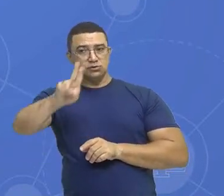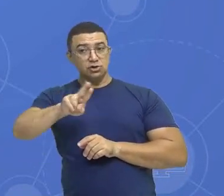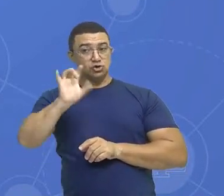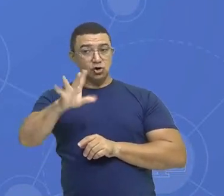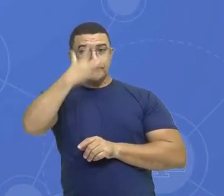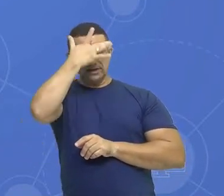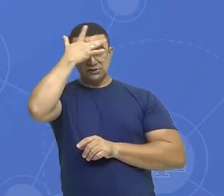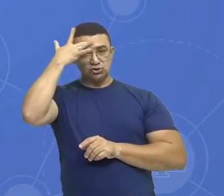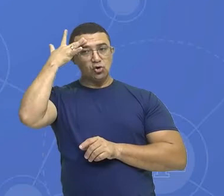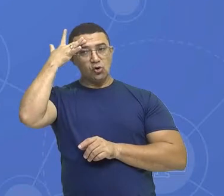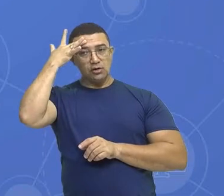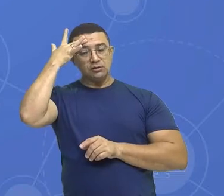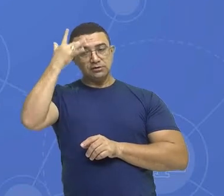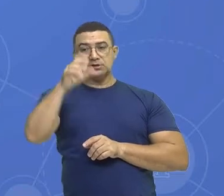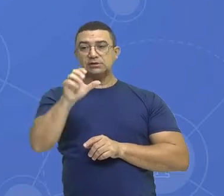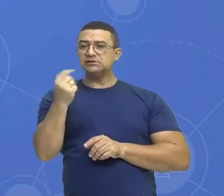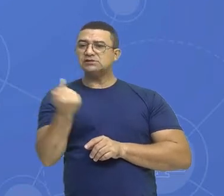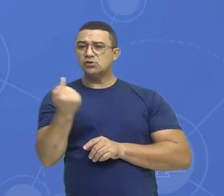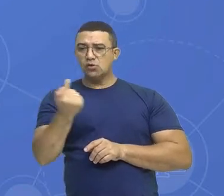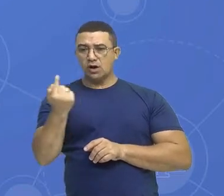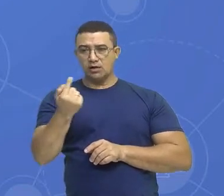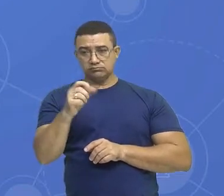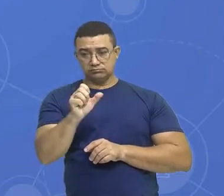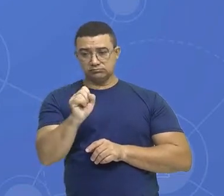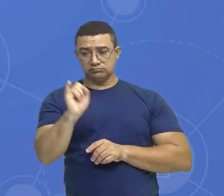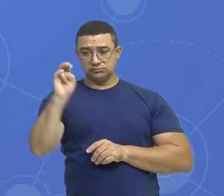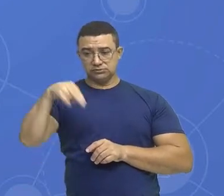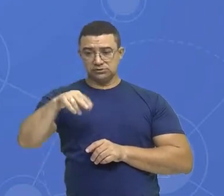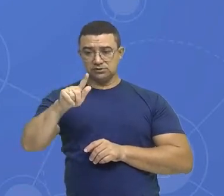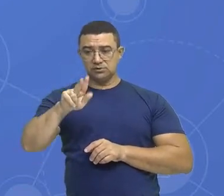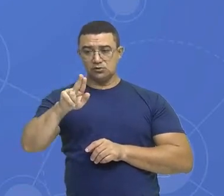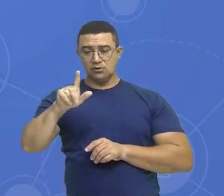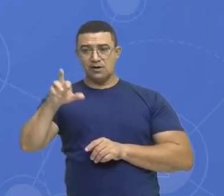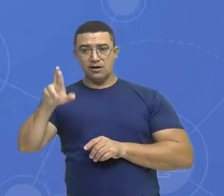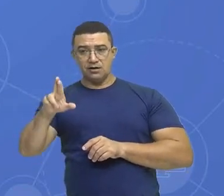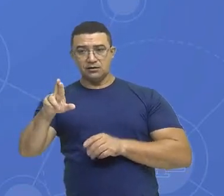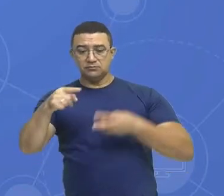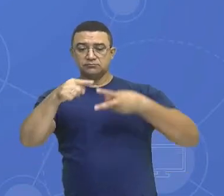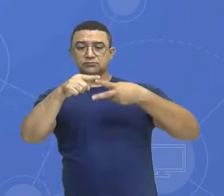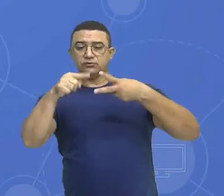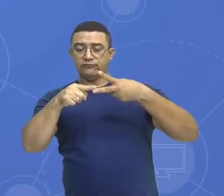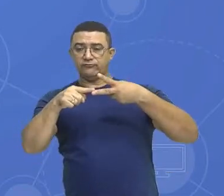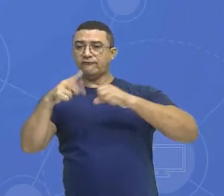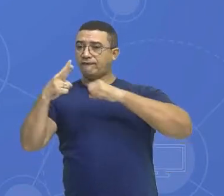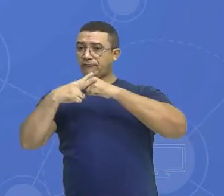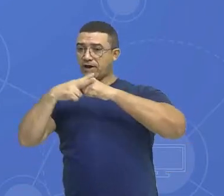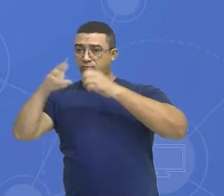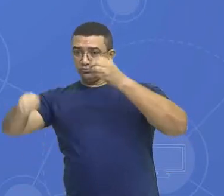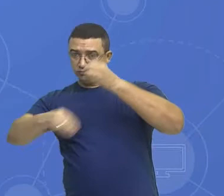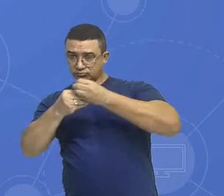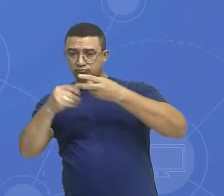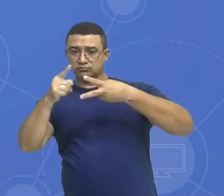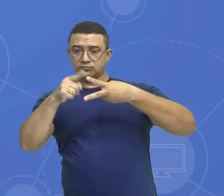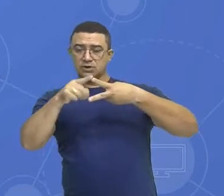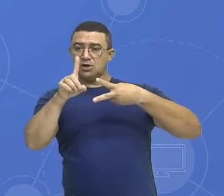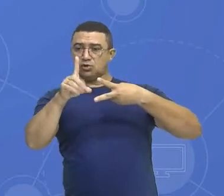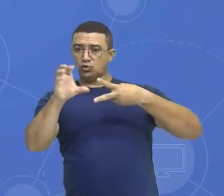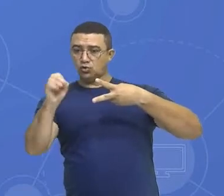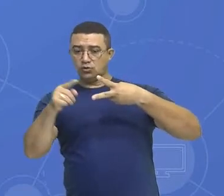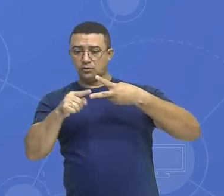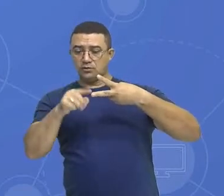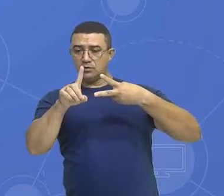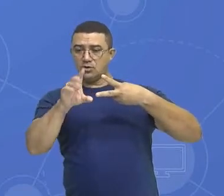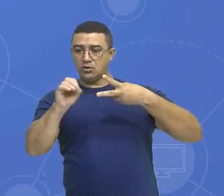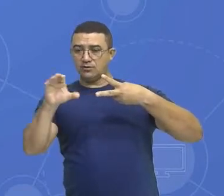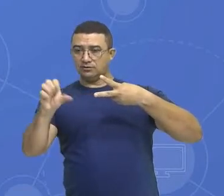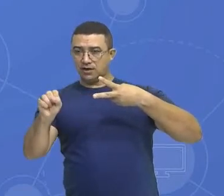singular. Então, essa é uma questão importante. Verbo auxiliar, né, nós temos duas formas, o do e o does, que é o mesmo verbo, só que